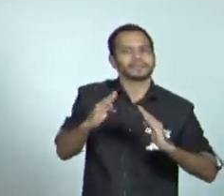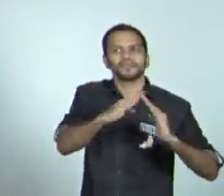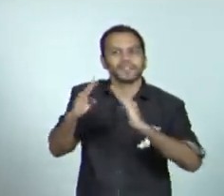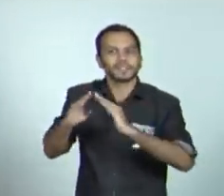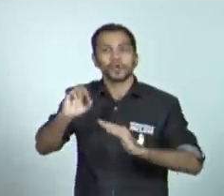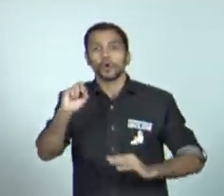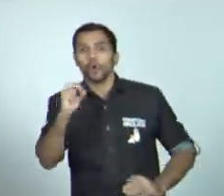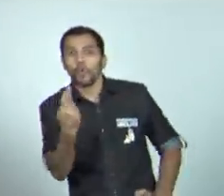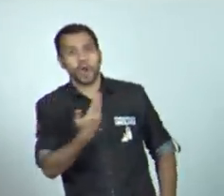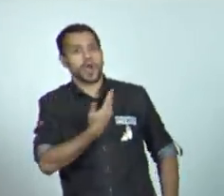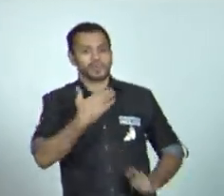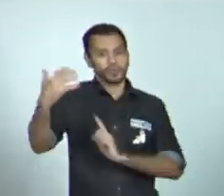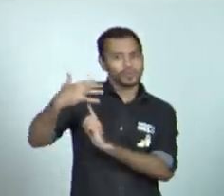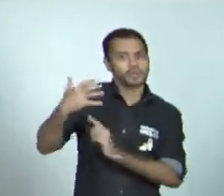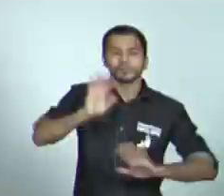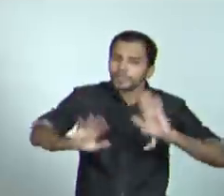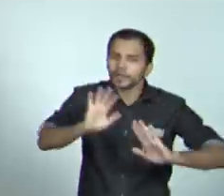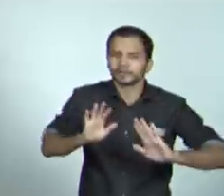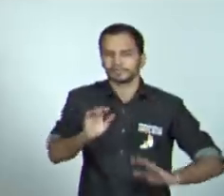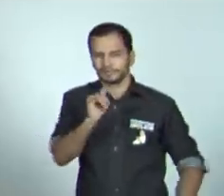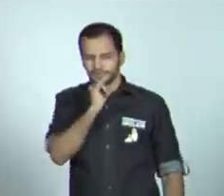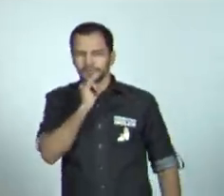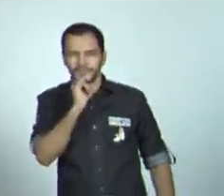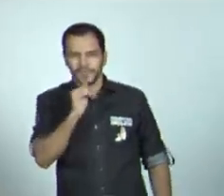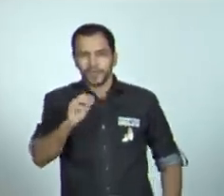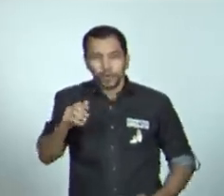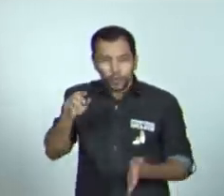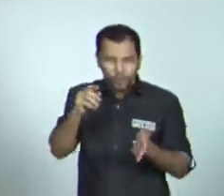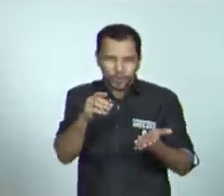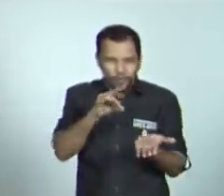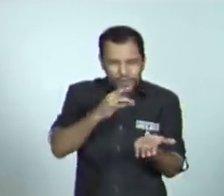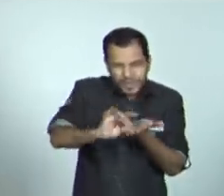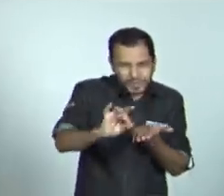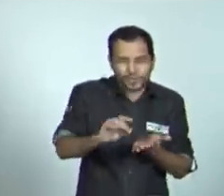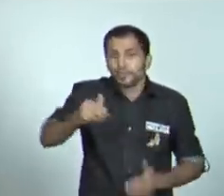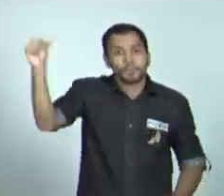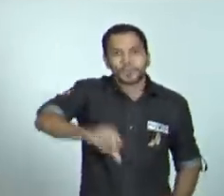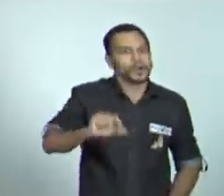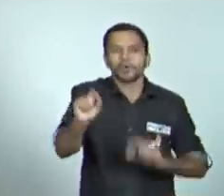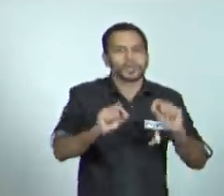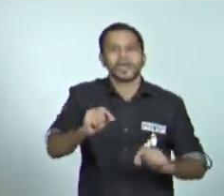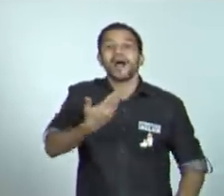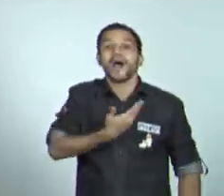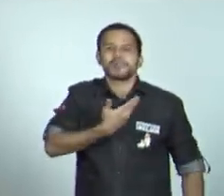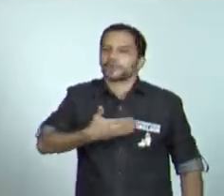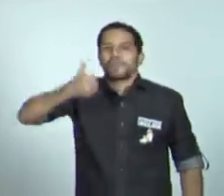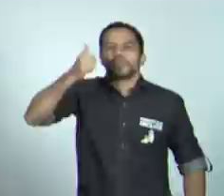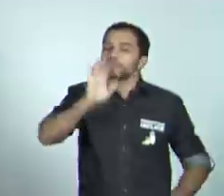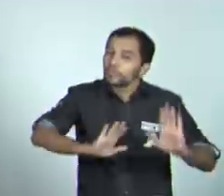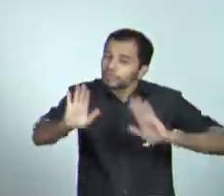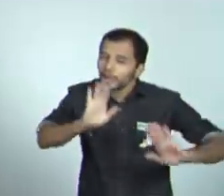você sabe um grande inimigo que muita gente tem o seu melhor amigo quem tem amigo